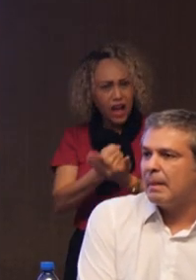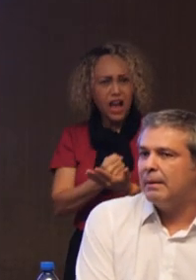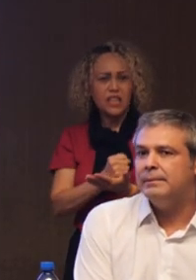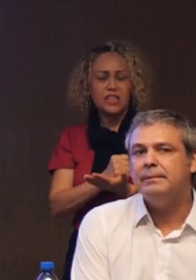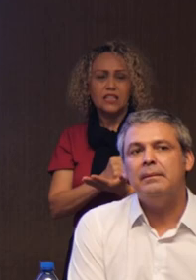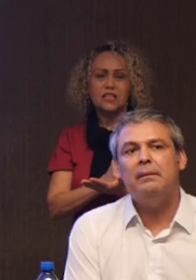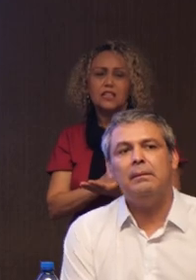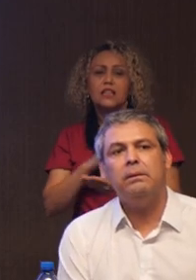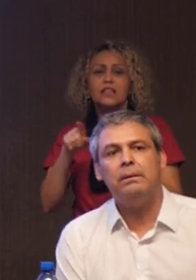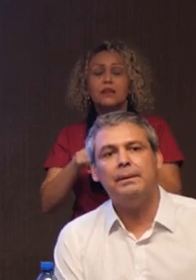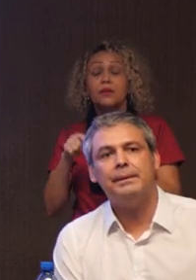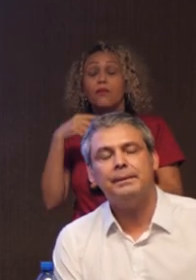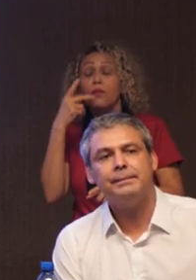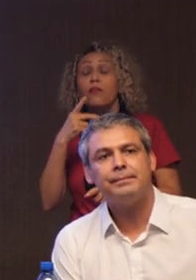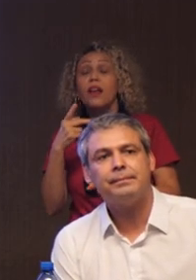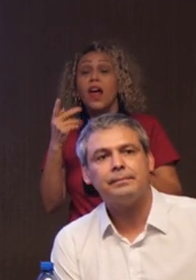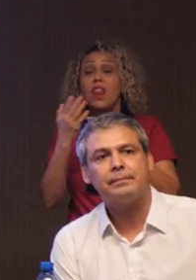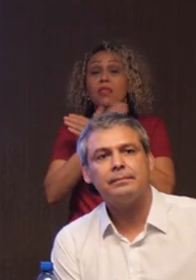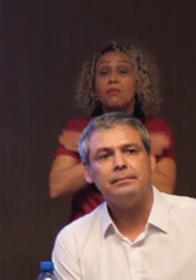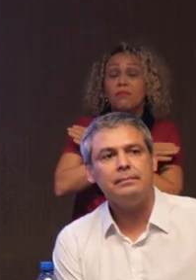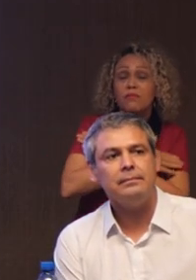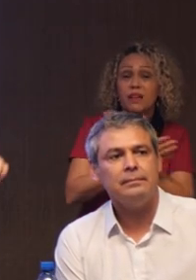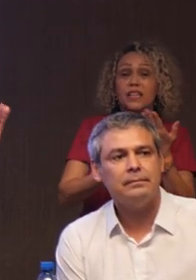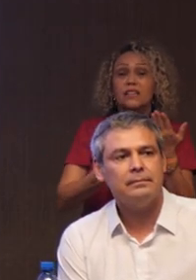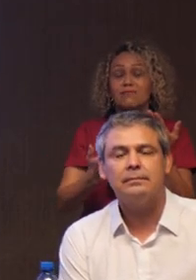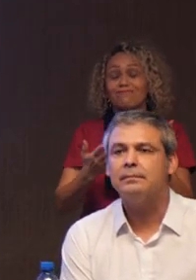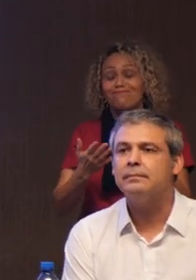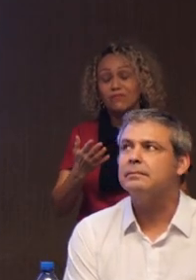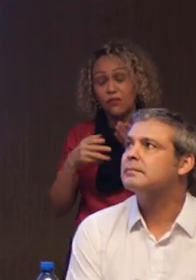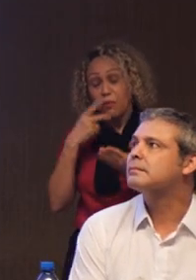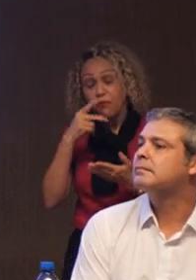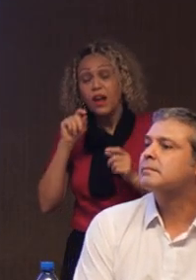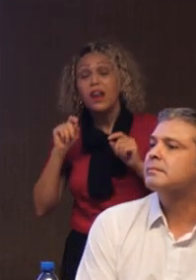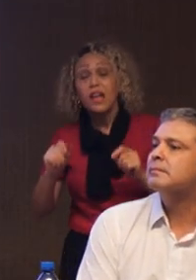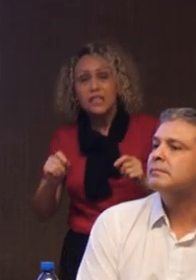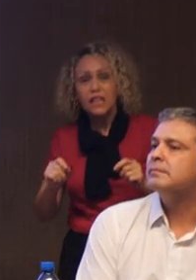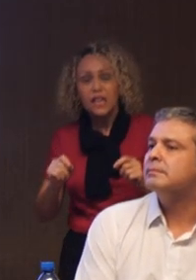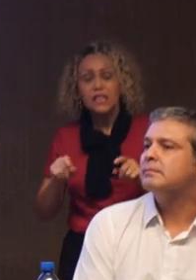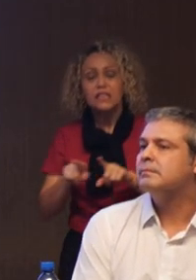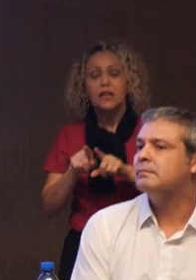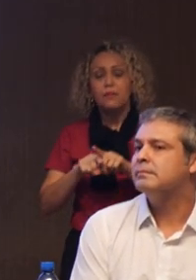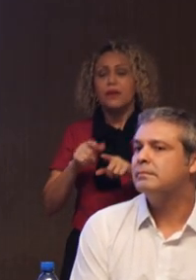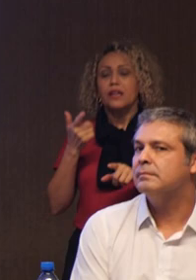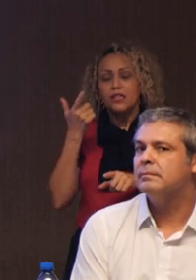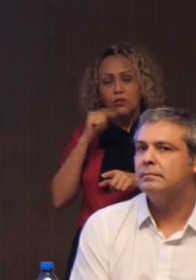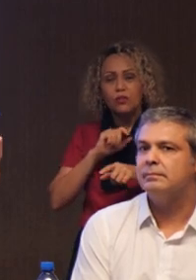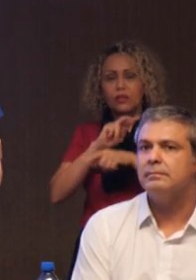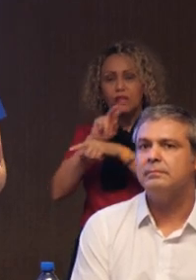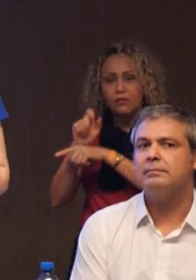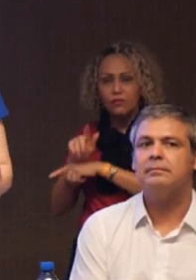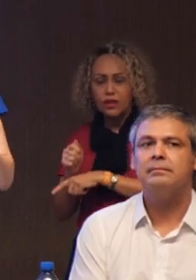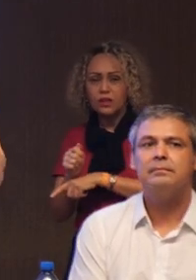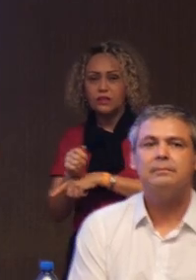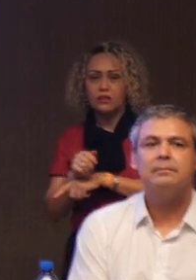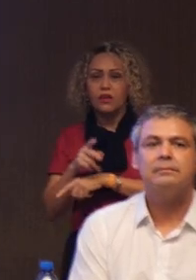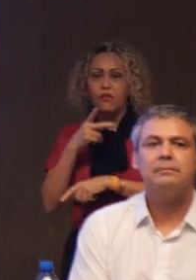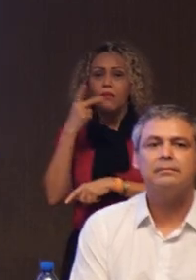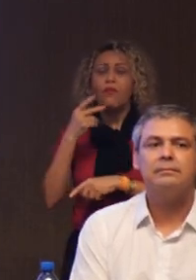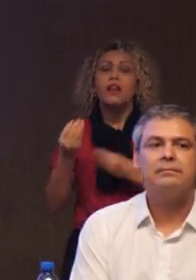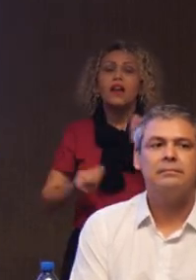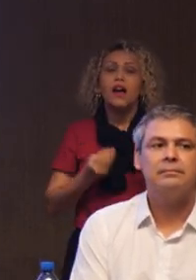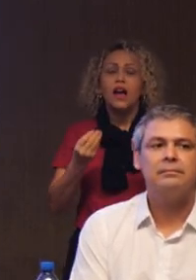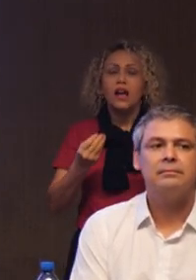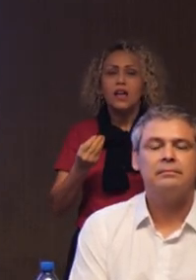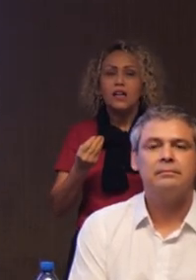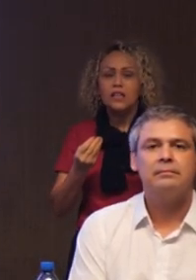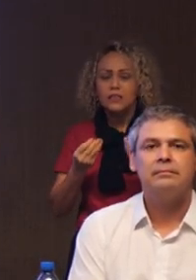e do desemprego, da violência contra mulheres. Nós vamos falar do transporte coletivo. Nós vamos falar